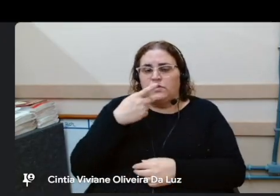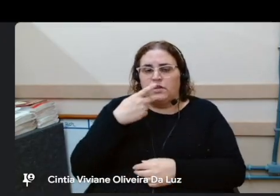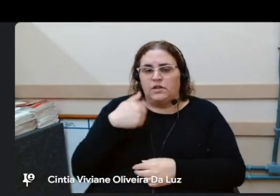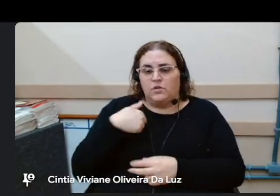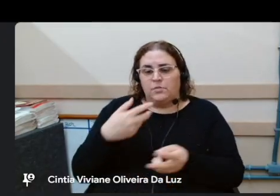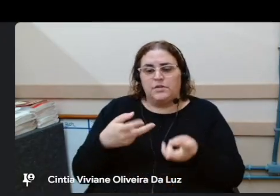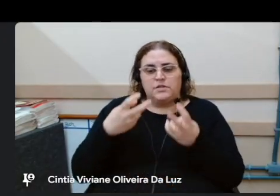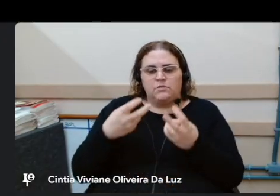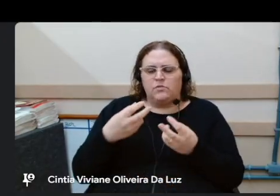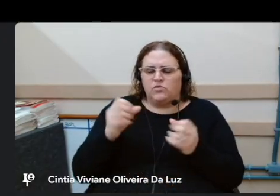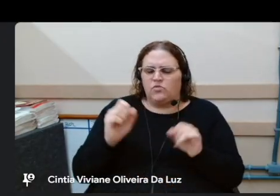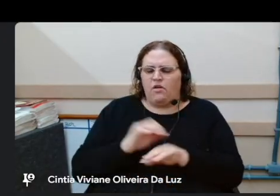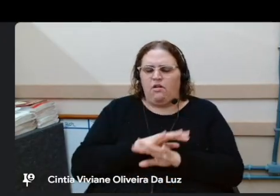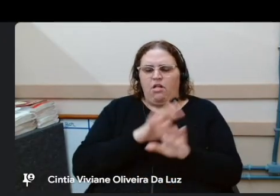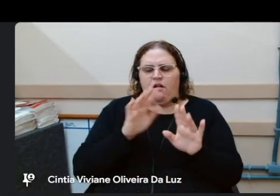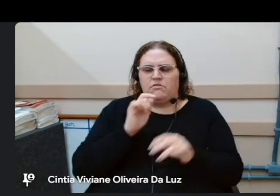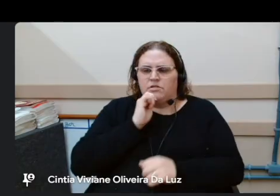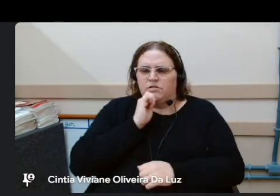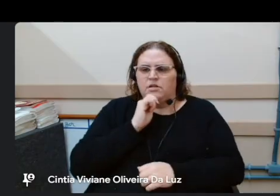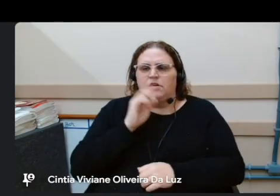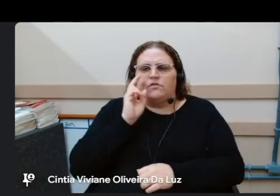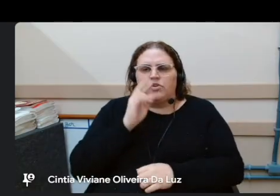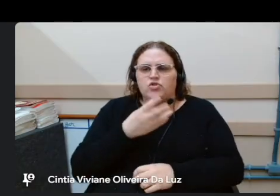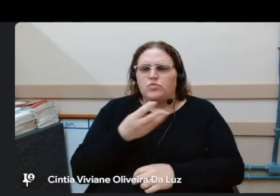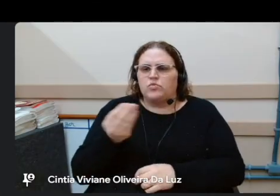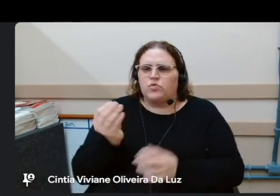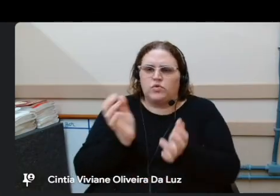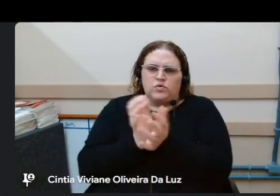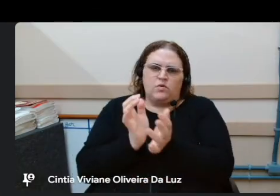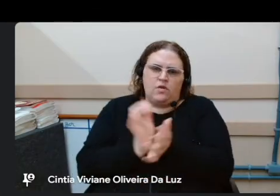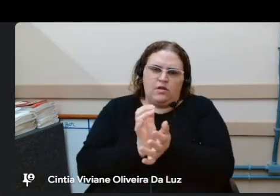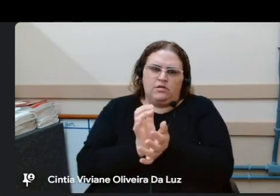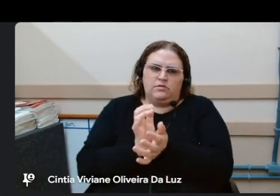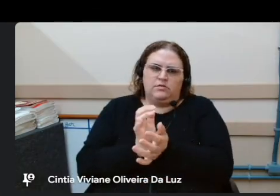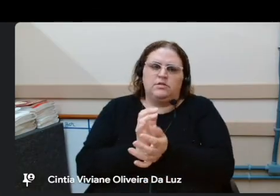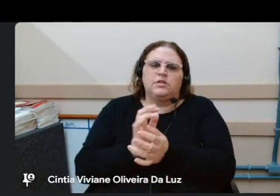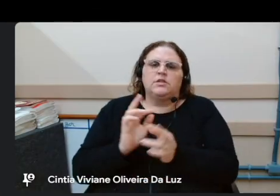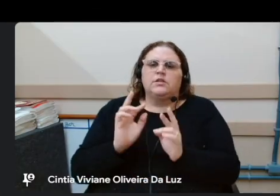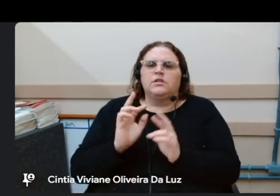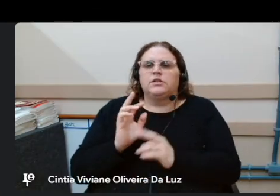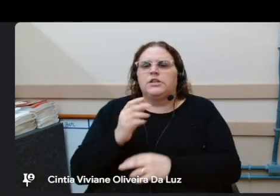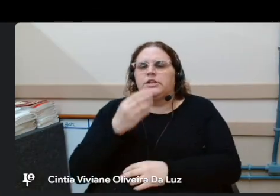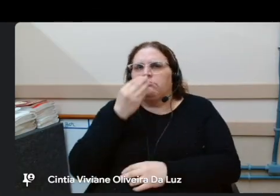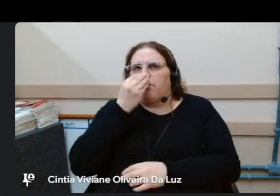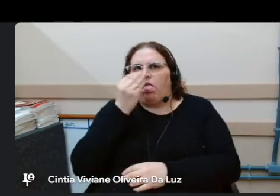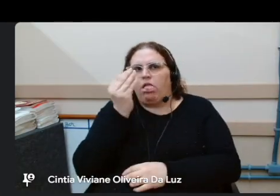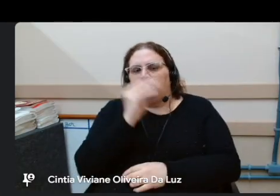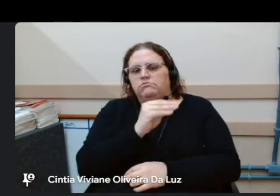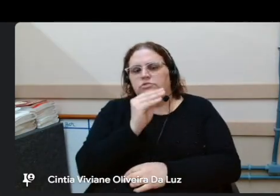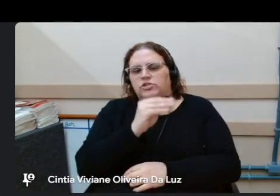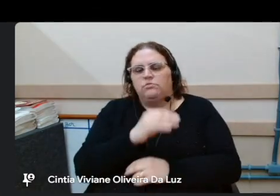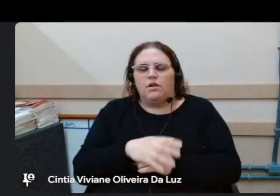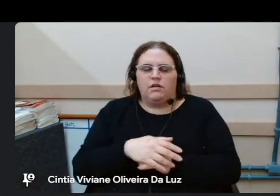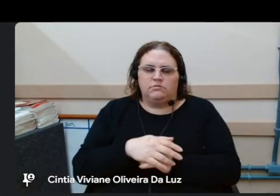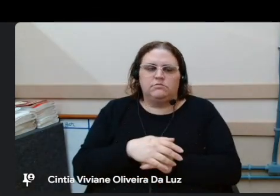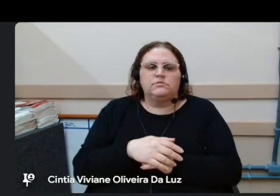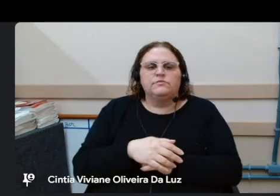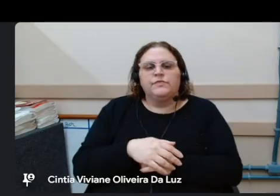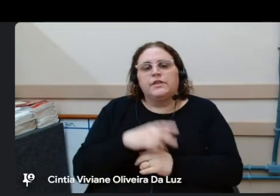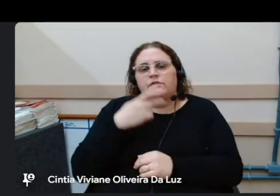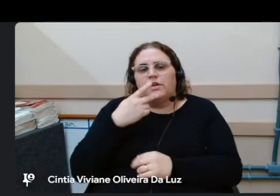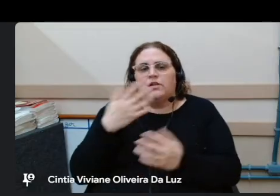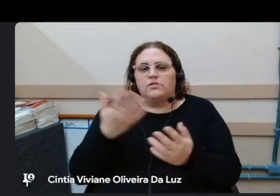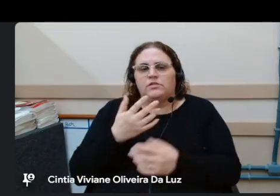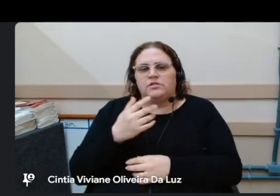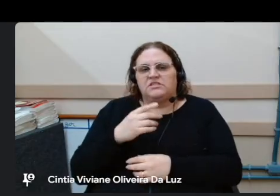tu fala eu ainda percebo muito nítido assim eu vejo muitos colegas eh que torcem o nariz ou desprezam